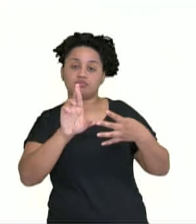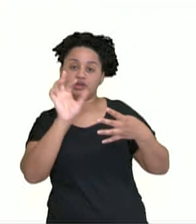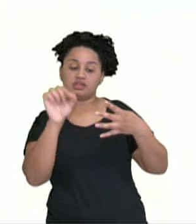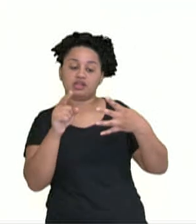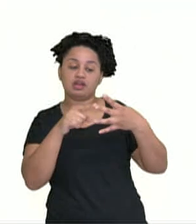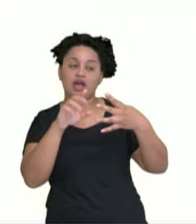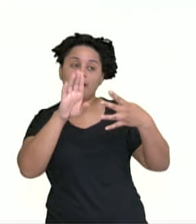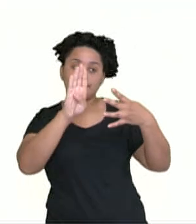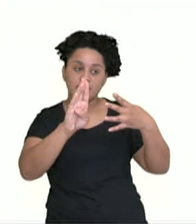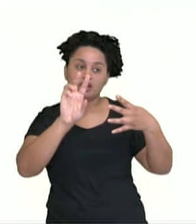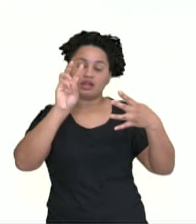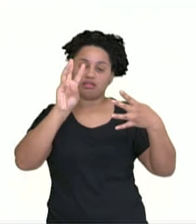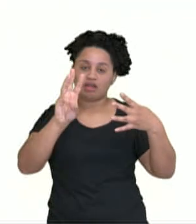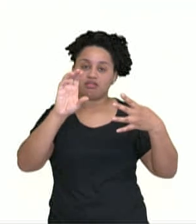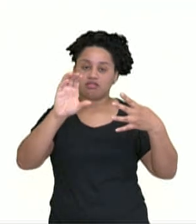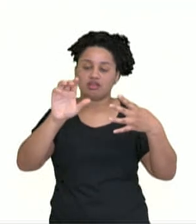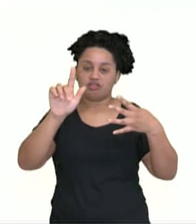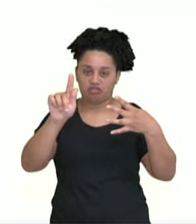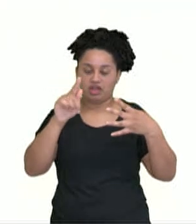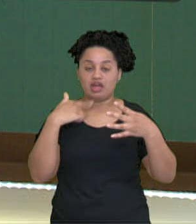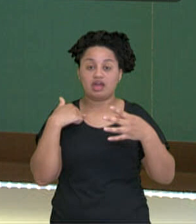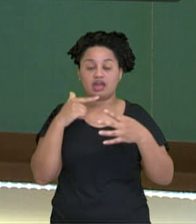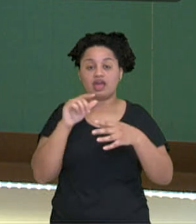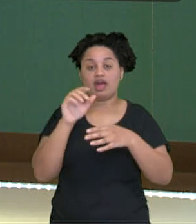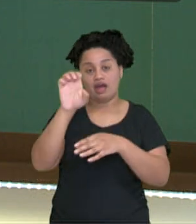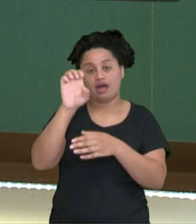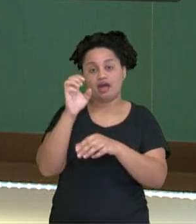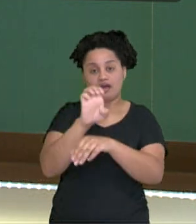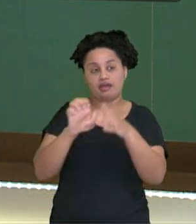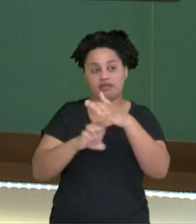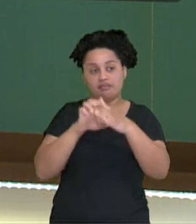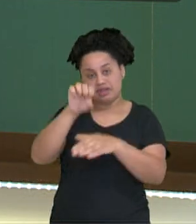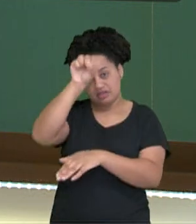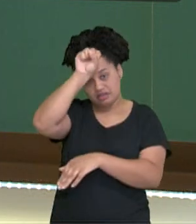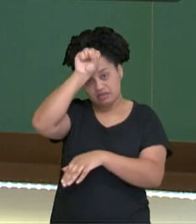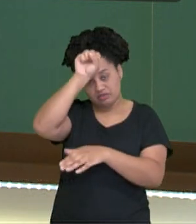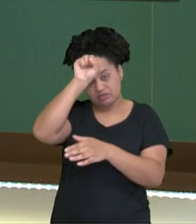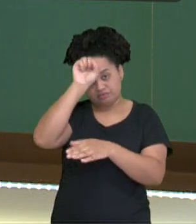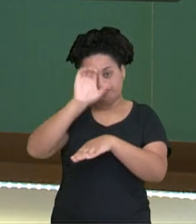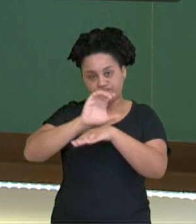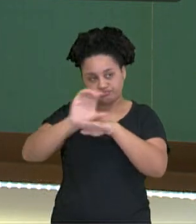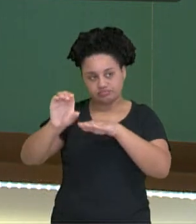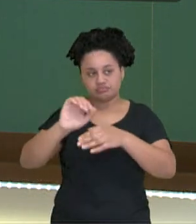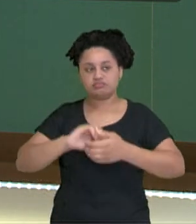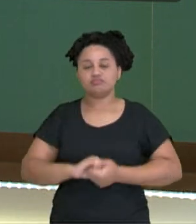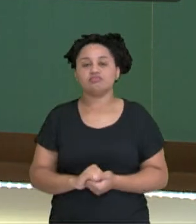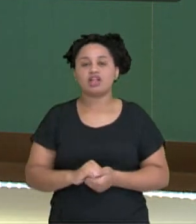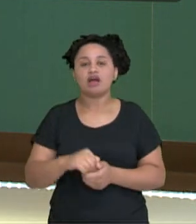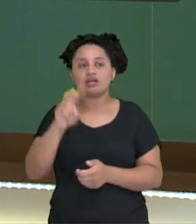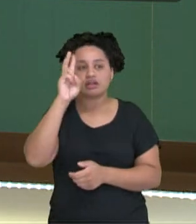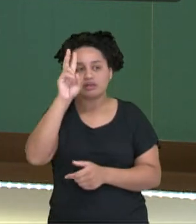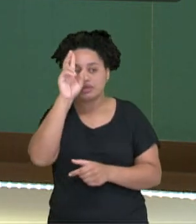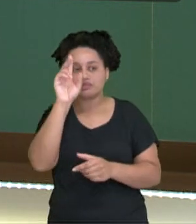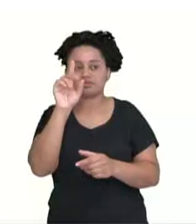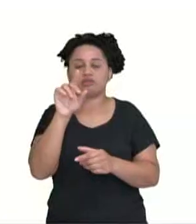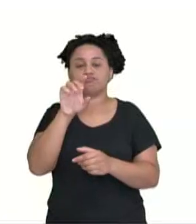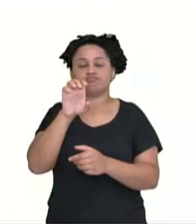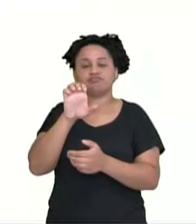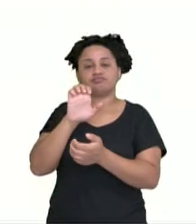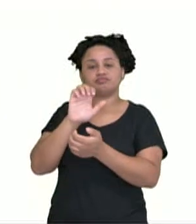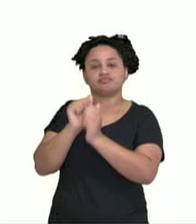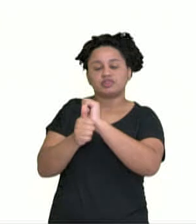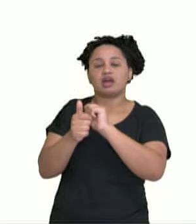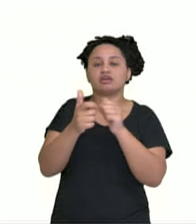Games, patrocinado pela empresa Samsung. Tá? Revisando então, os esportes eletrônicos são competições de